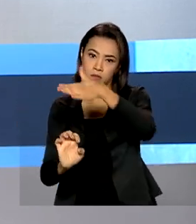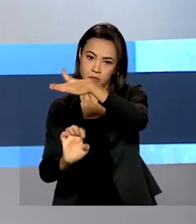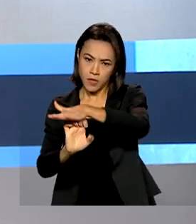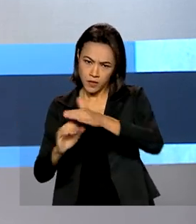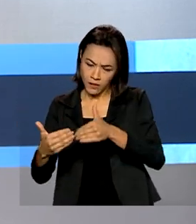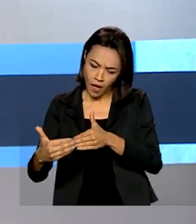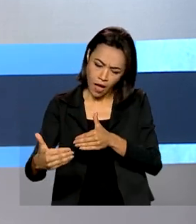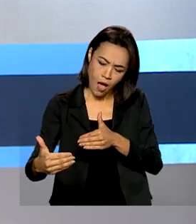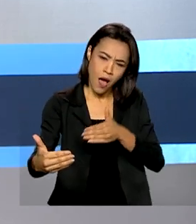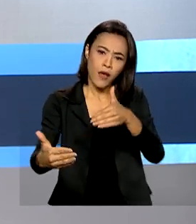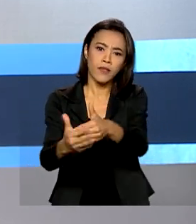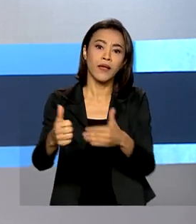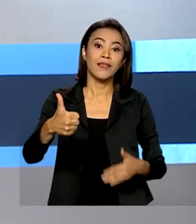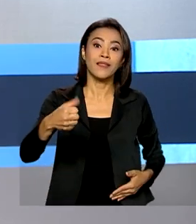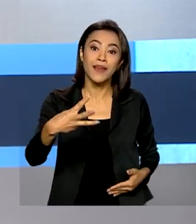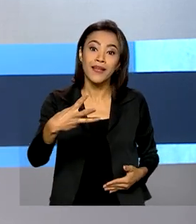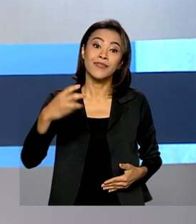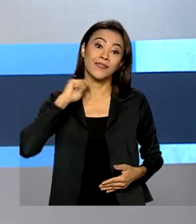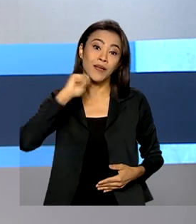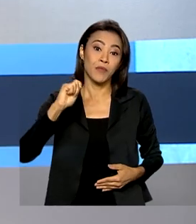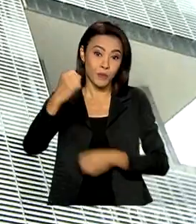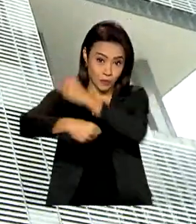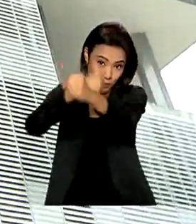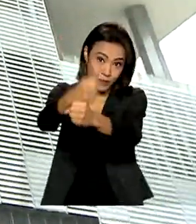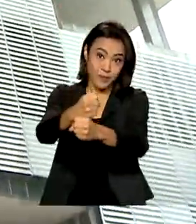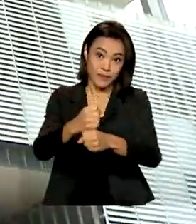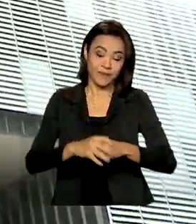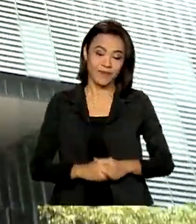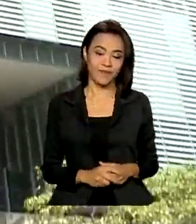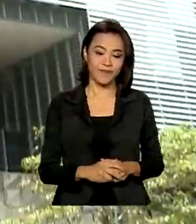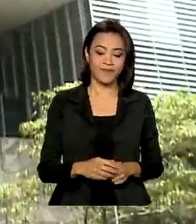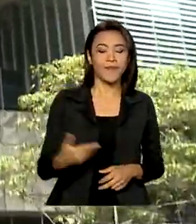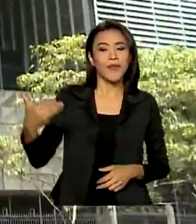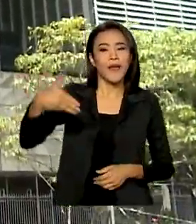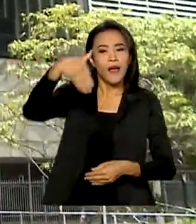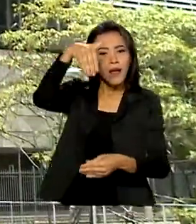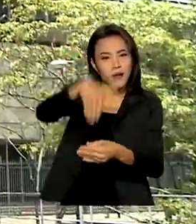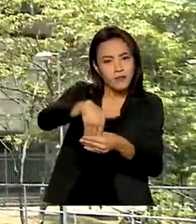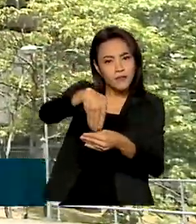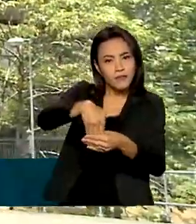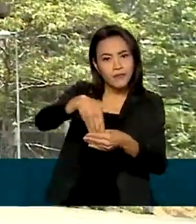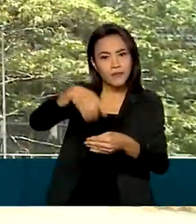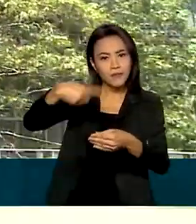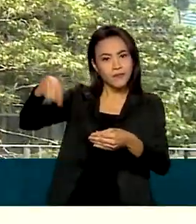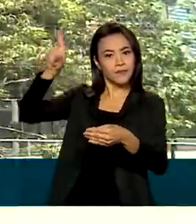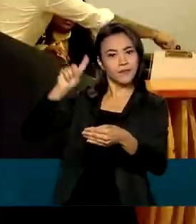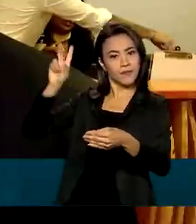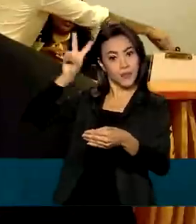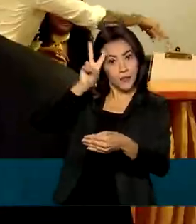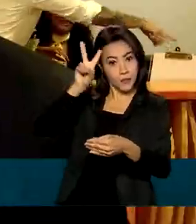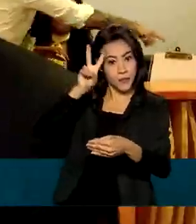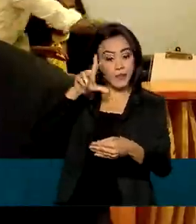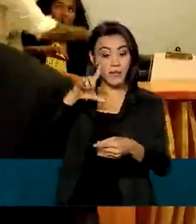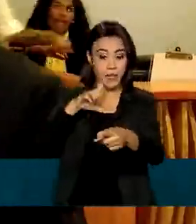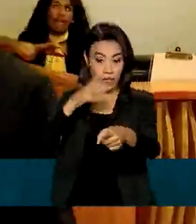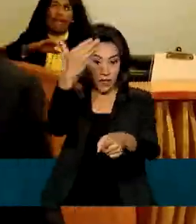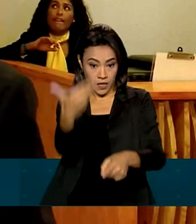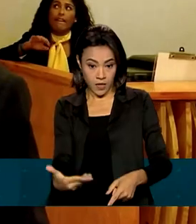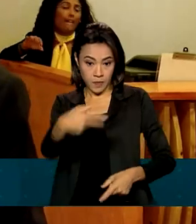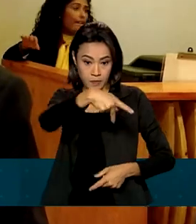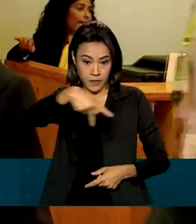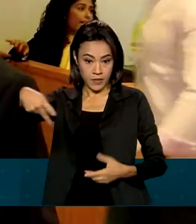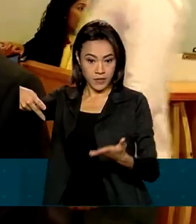empresa até 13 de abril do ano que vem. A eleição ocorreu nesta segunda-feira. Além de presidente,